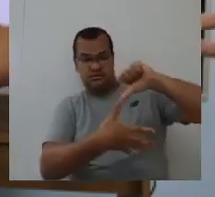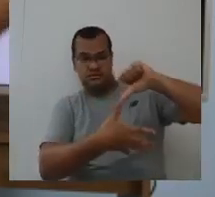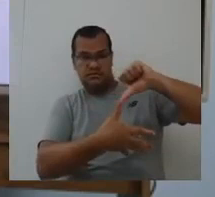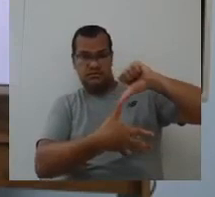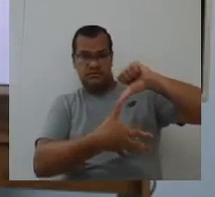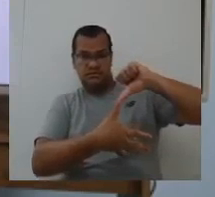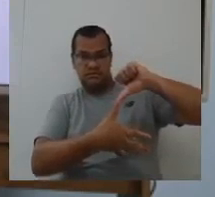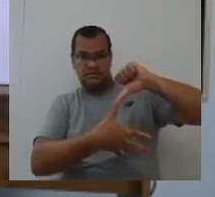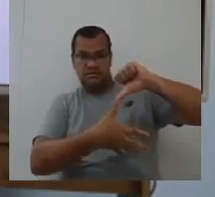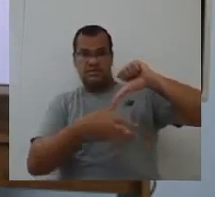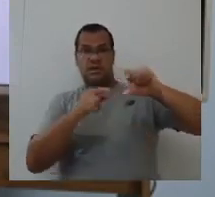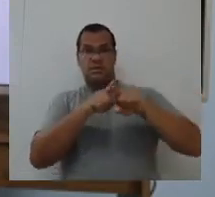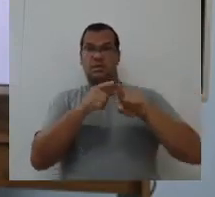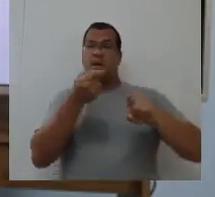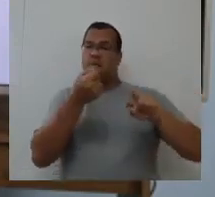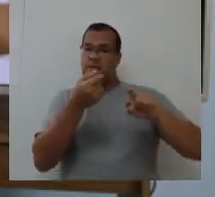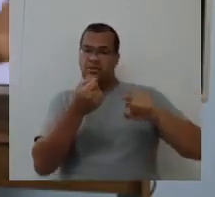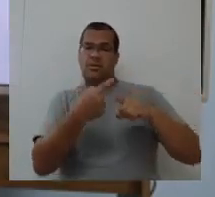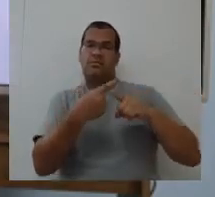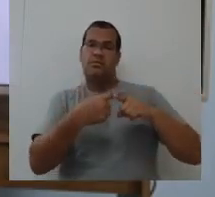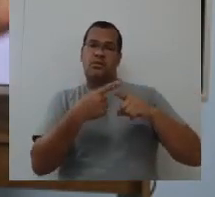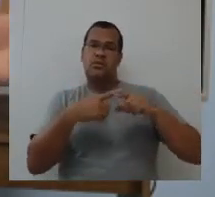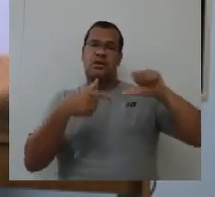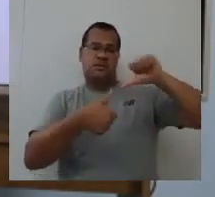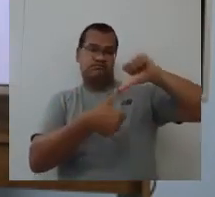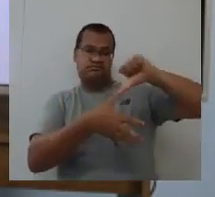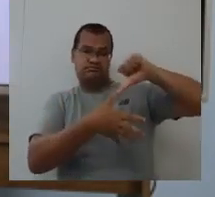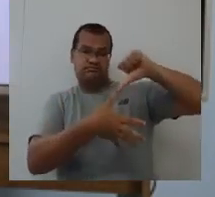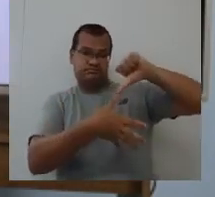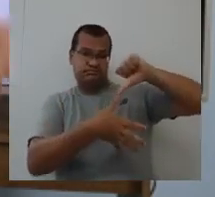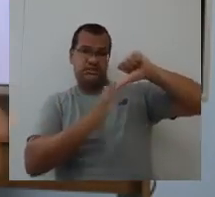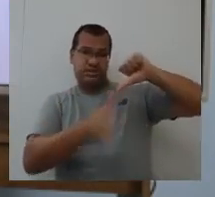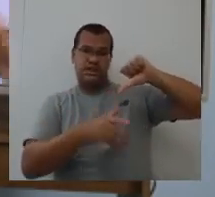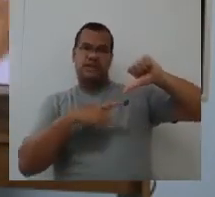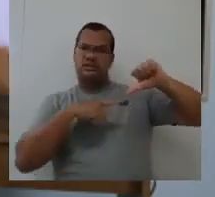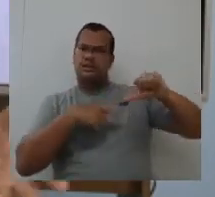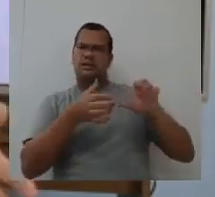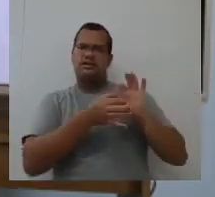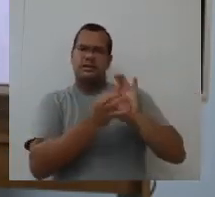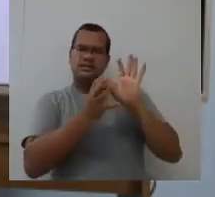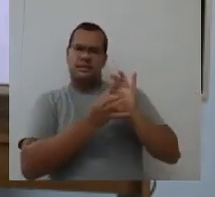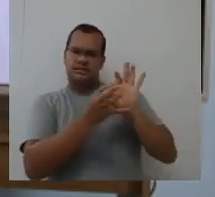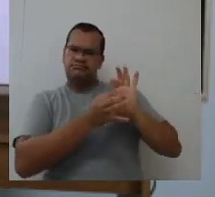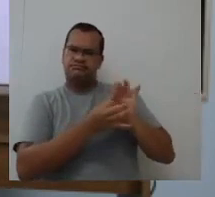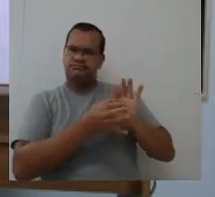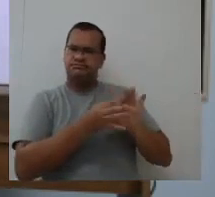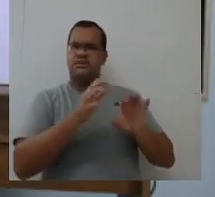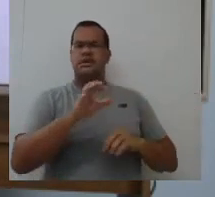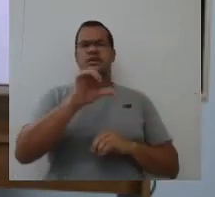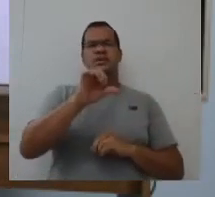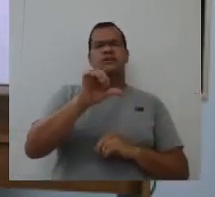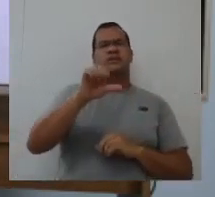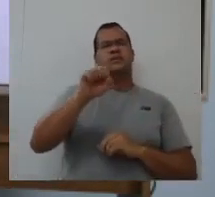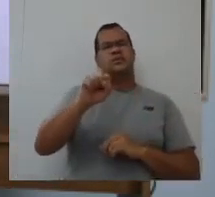percentual bem menor, porque a descolonização no começo do século XIX contribuiu para isso, e